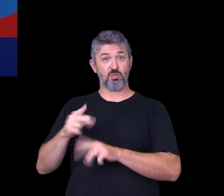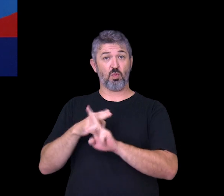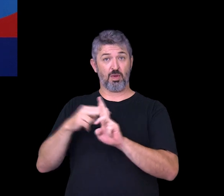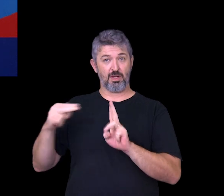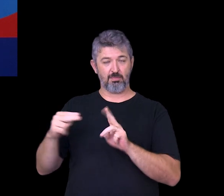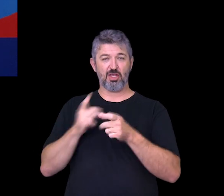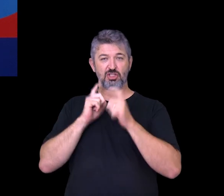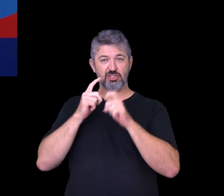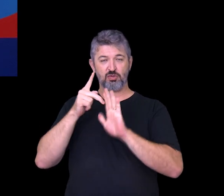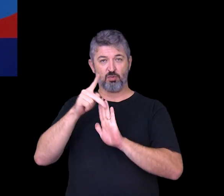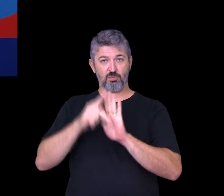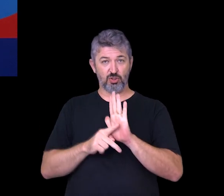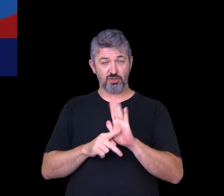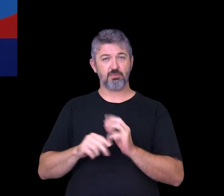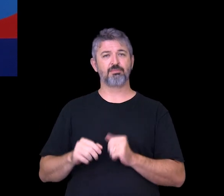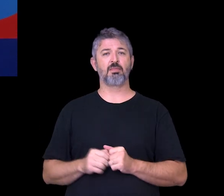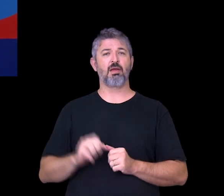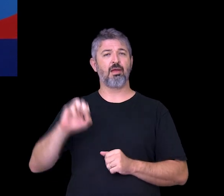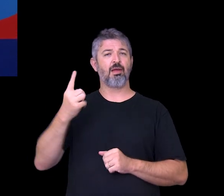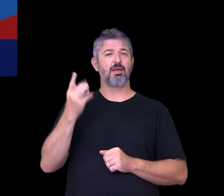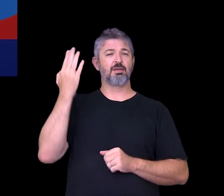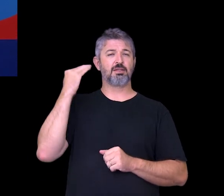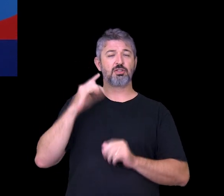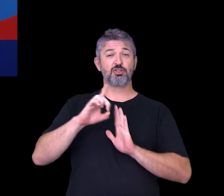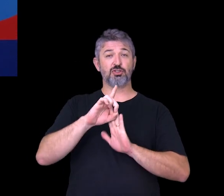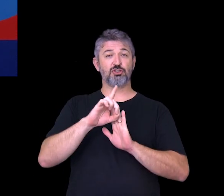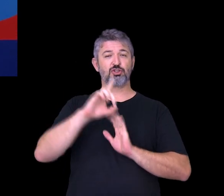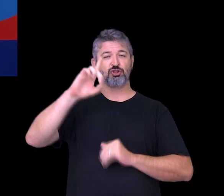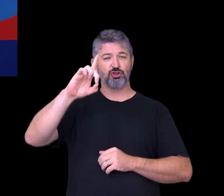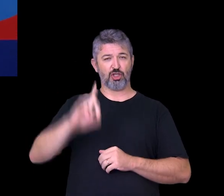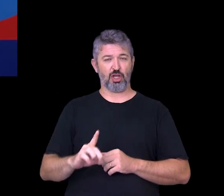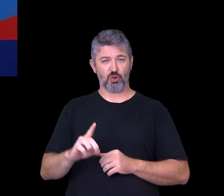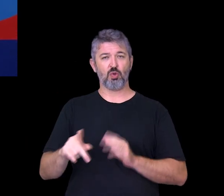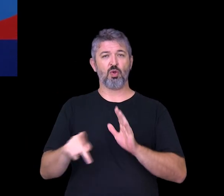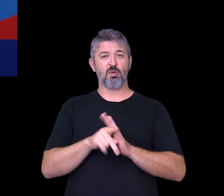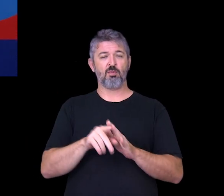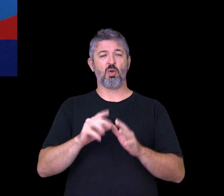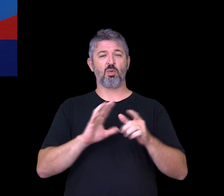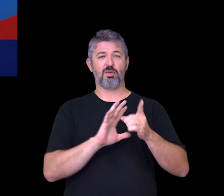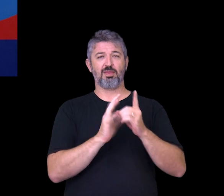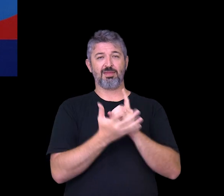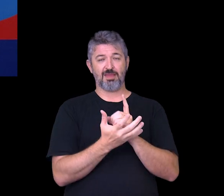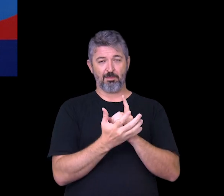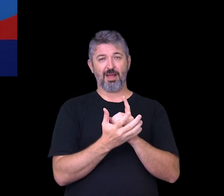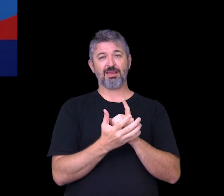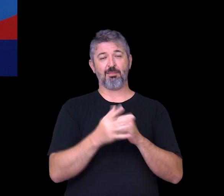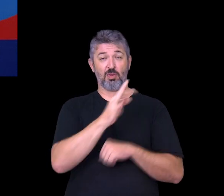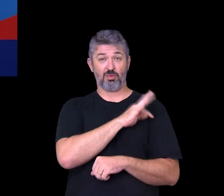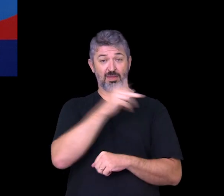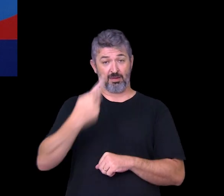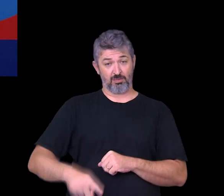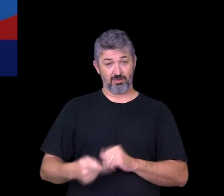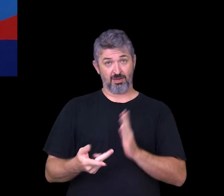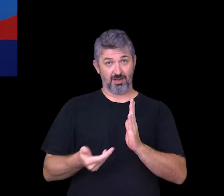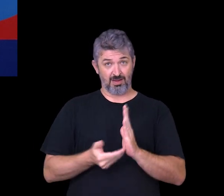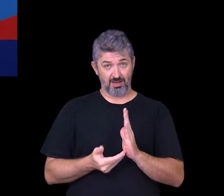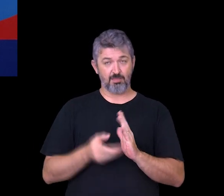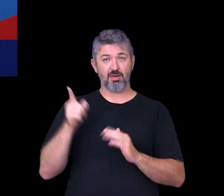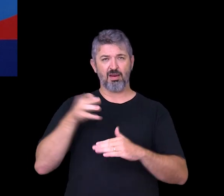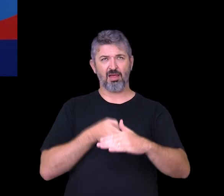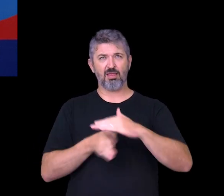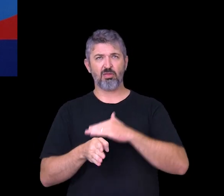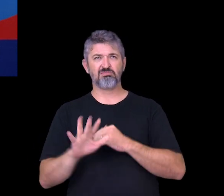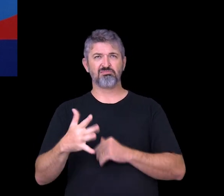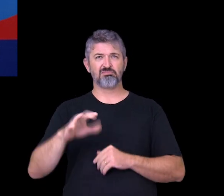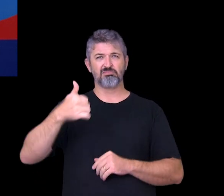foi o diretor da coordenação de arquitetura no departamento técnico aqui da Câmara dos Deputados, onde ele ingressou em